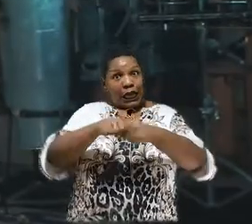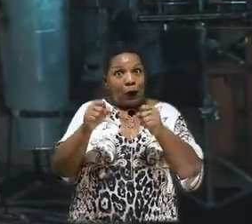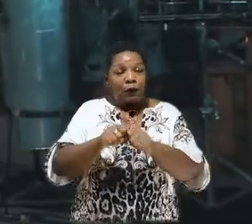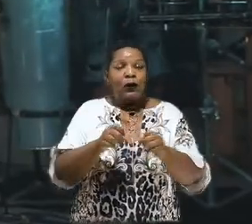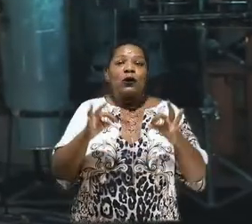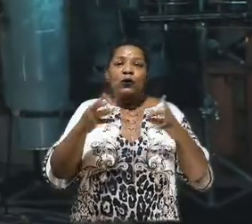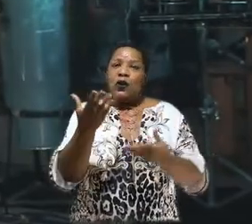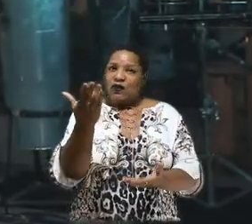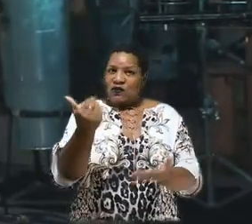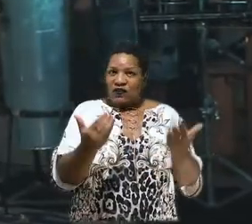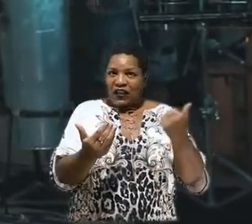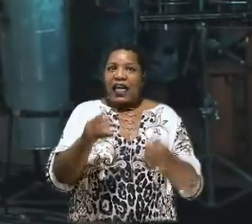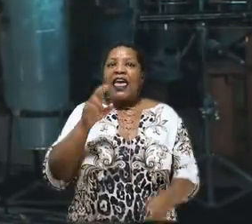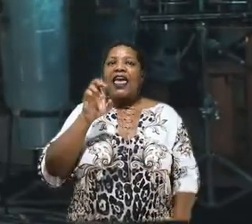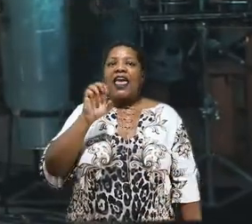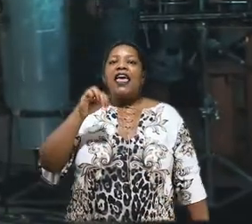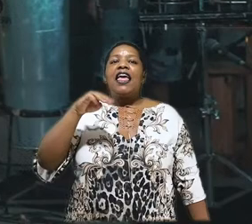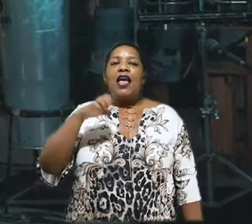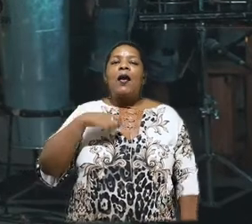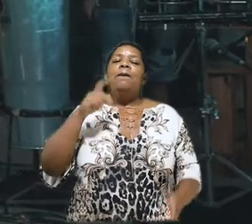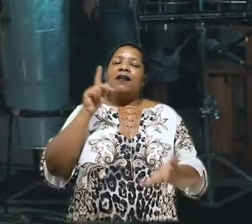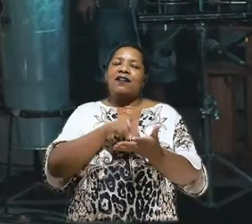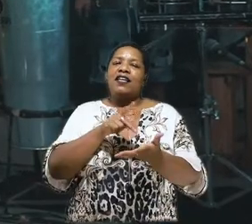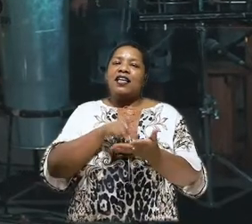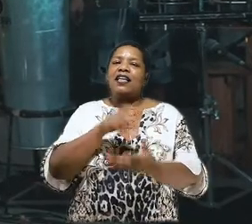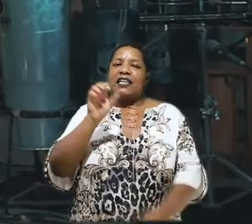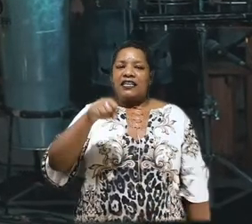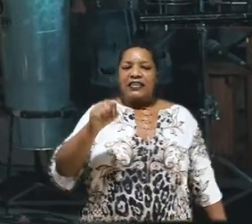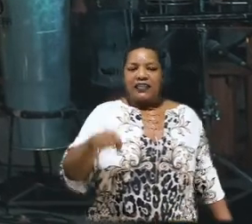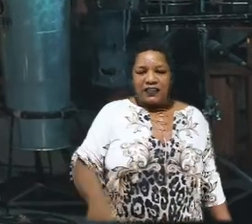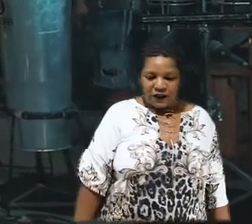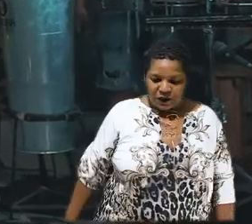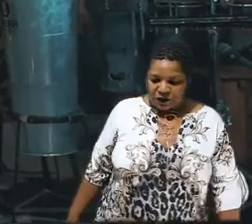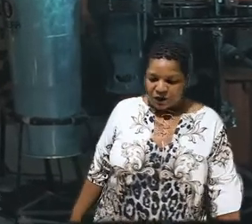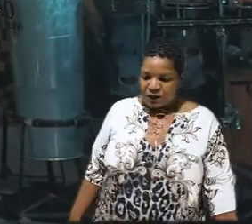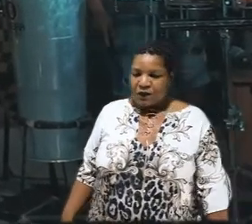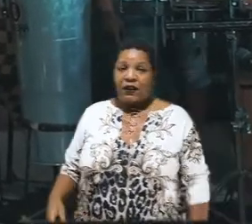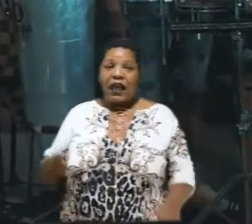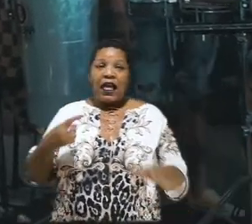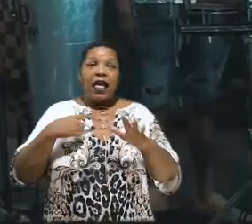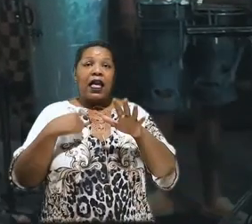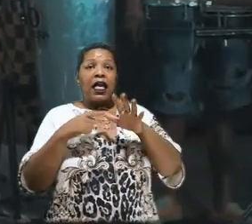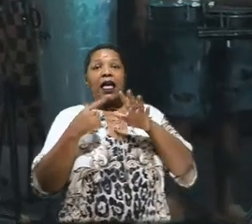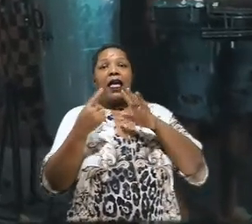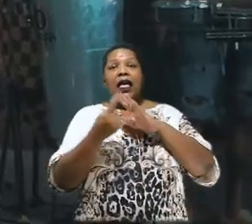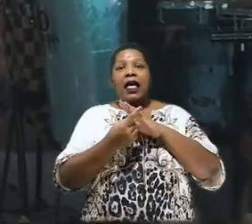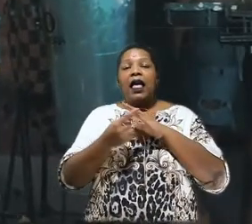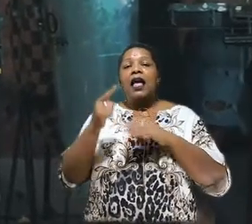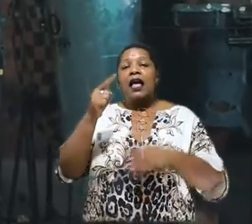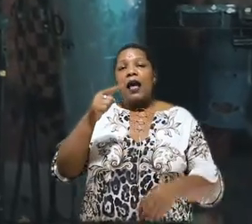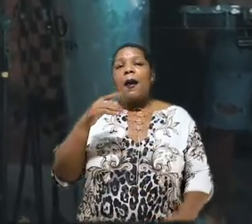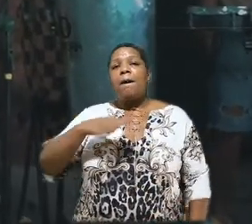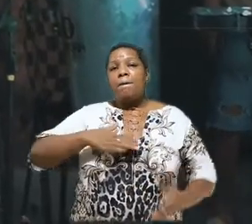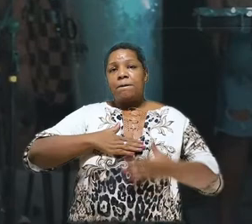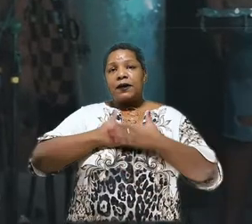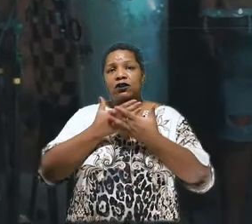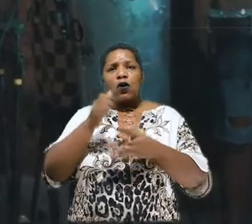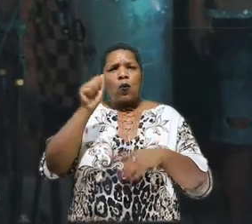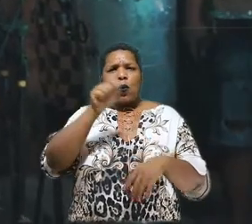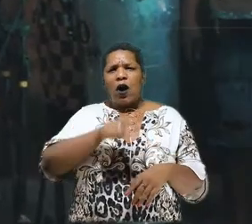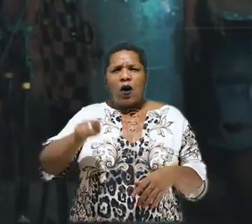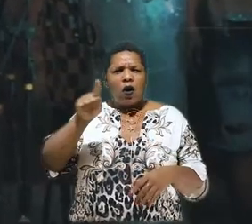vocês vem quebrando com ele é real e assim a minha rede social e me faz